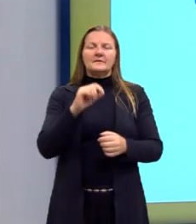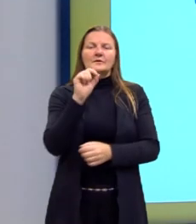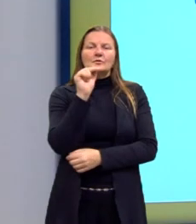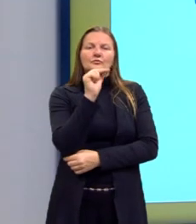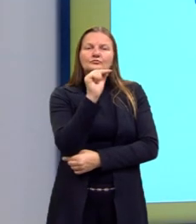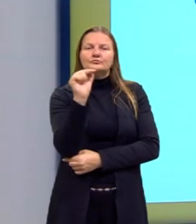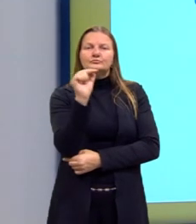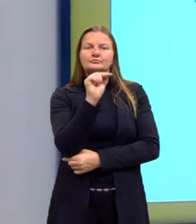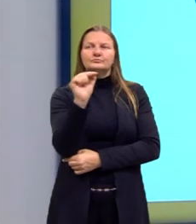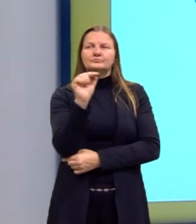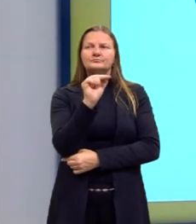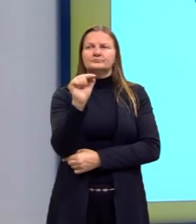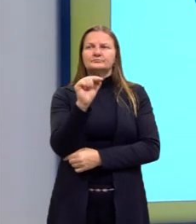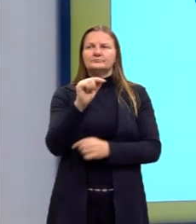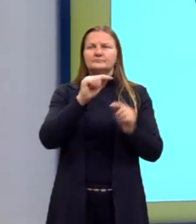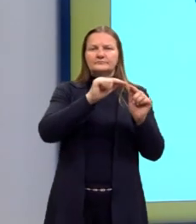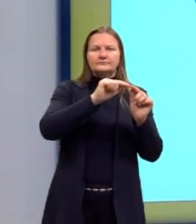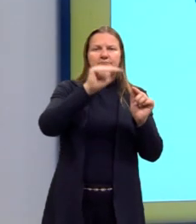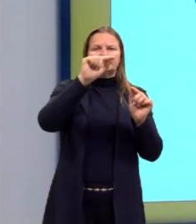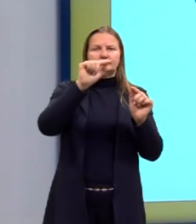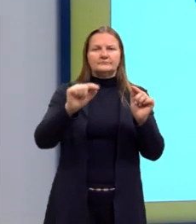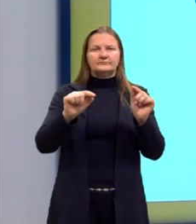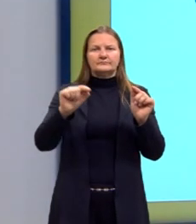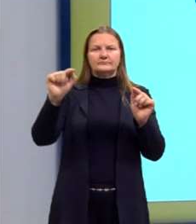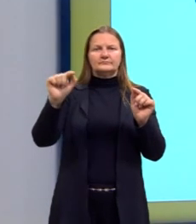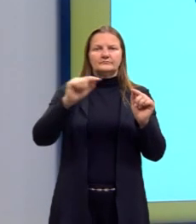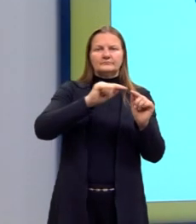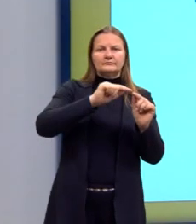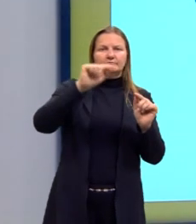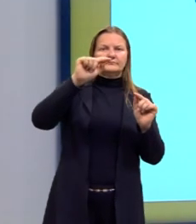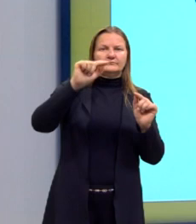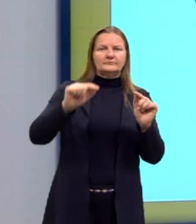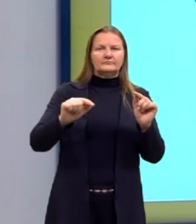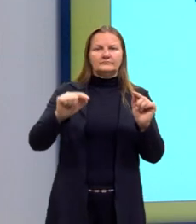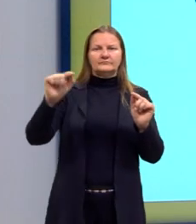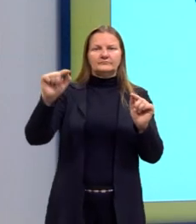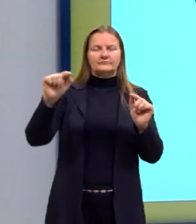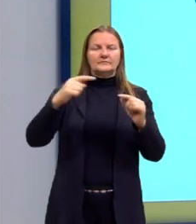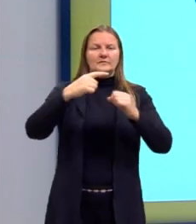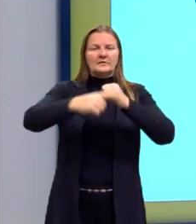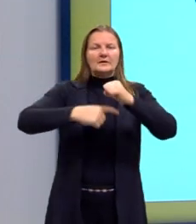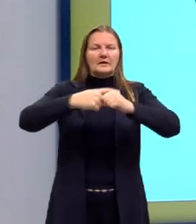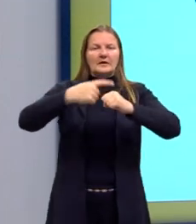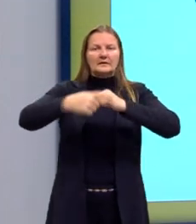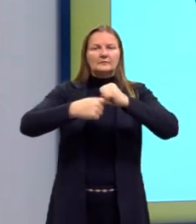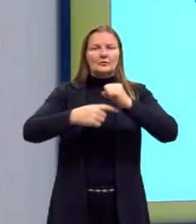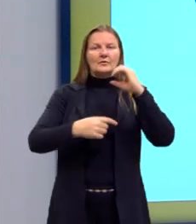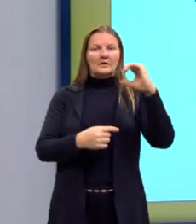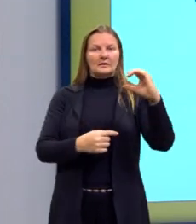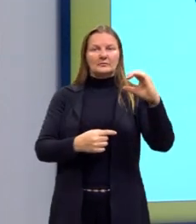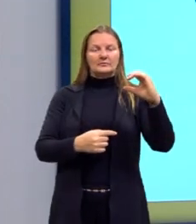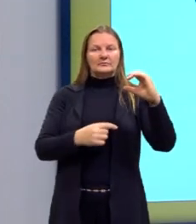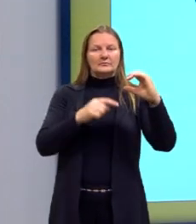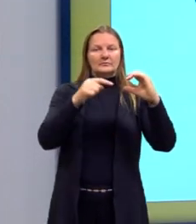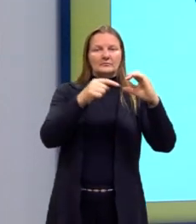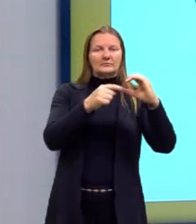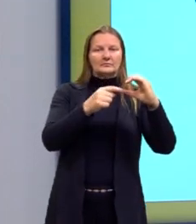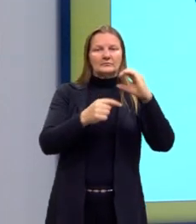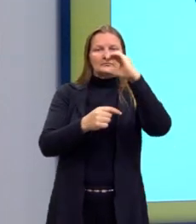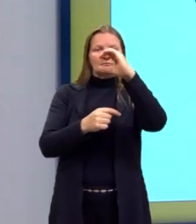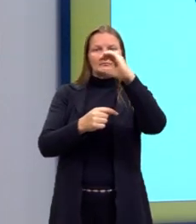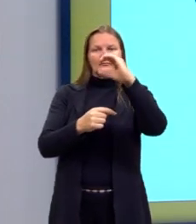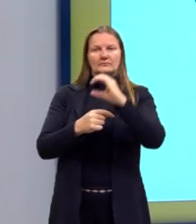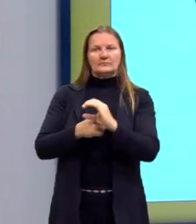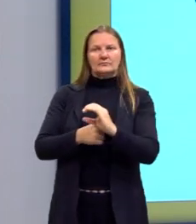cada intersecção vamos ver assim a dobra vai ter um átomo de carbono significa que eu tenho